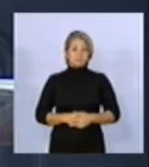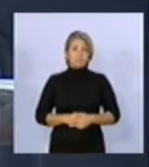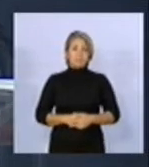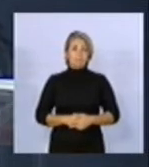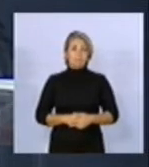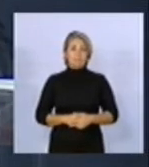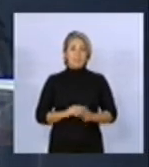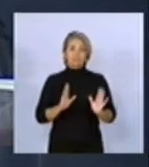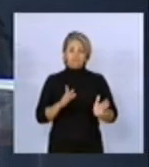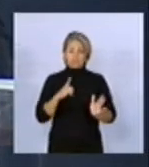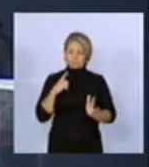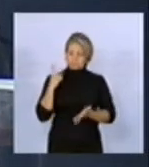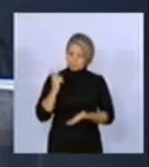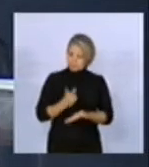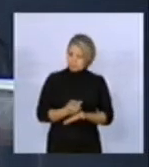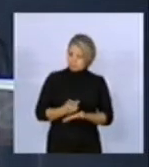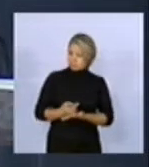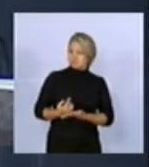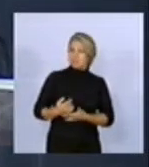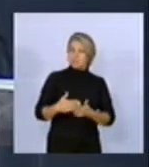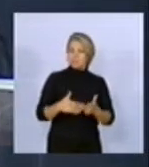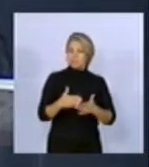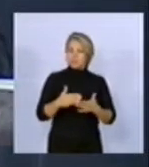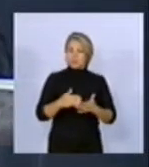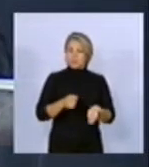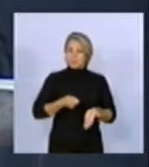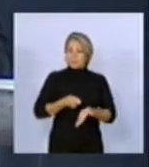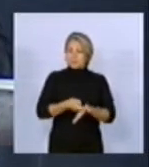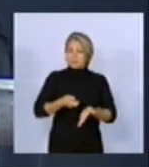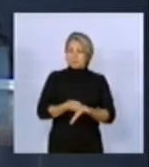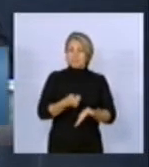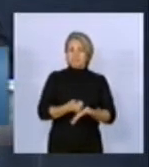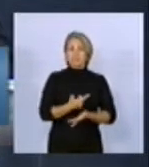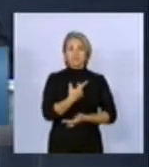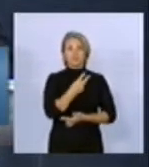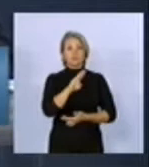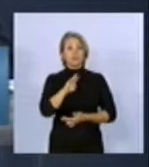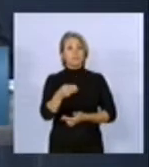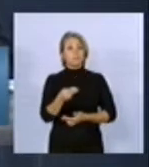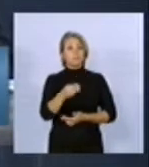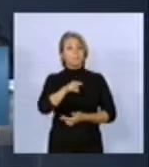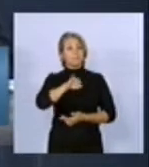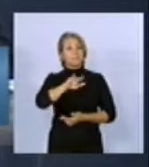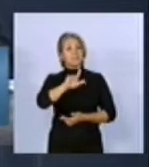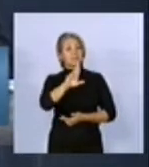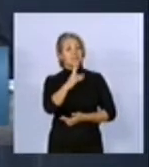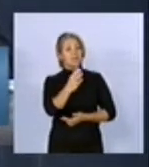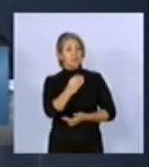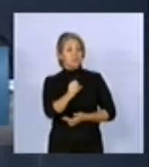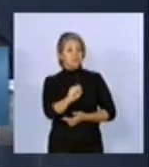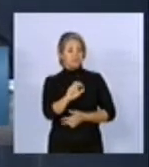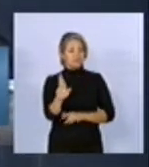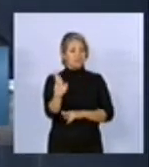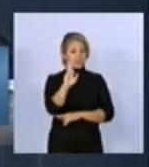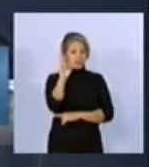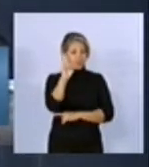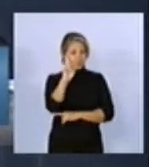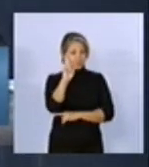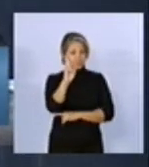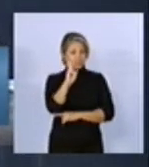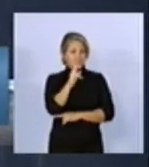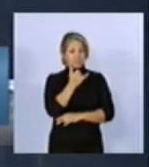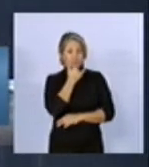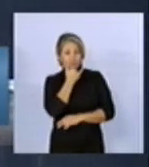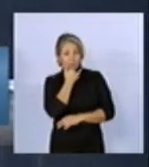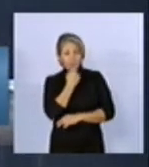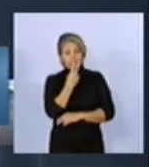já estão previstos investimentos da ordem de dois milhões de reais preço há Dois